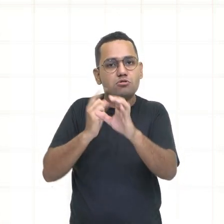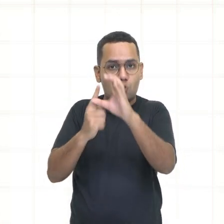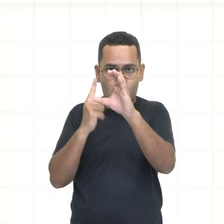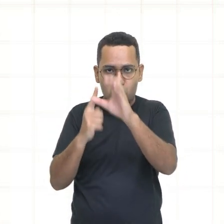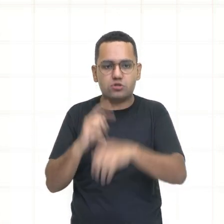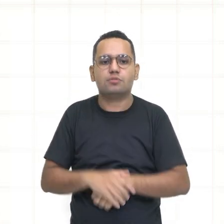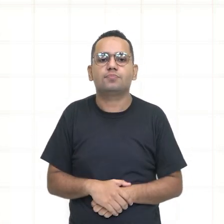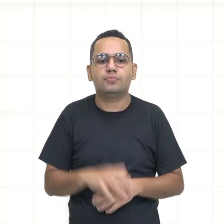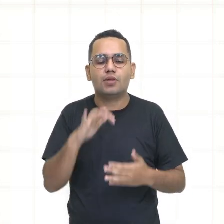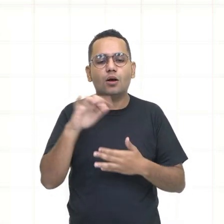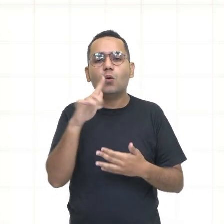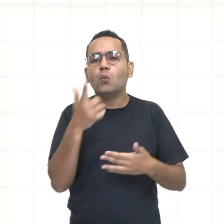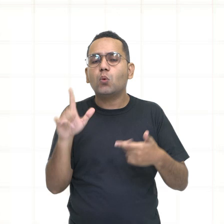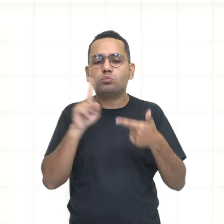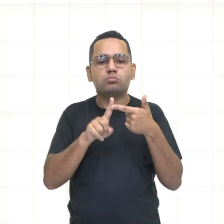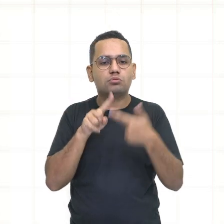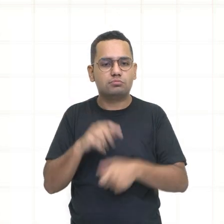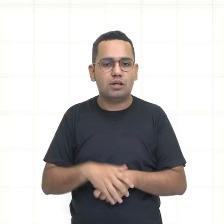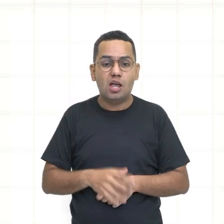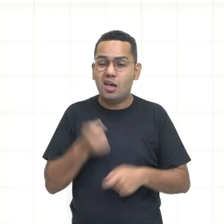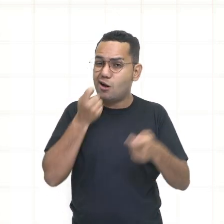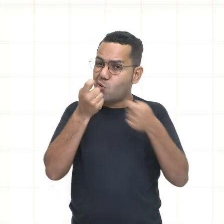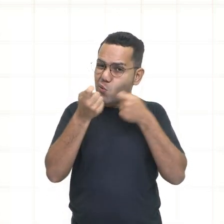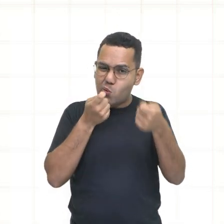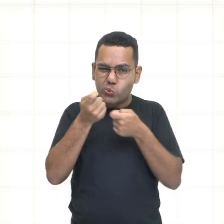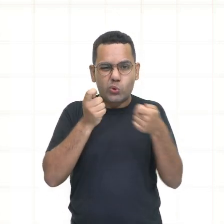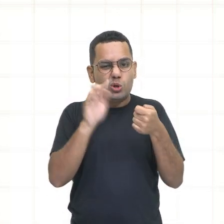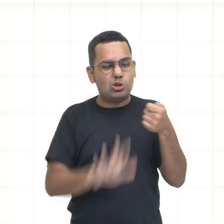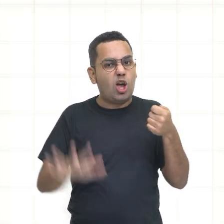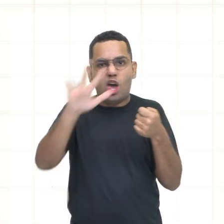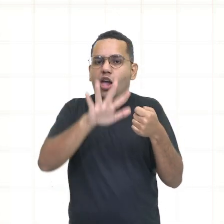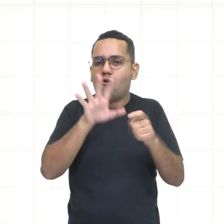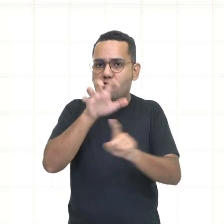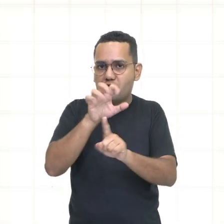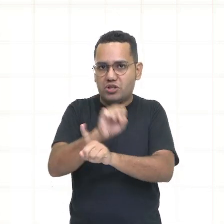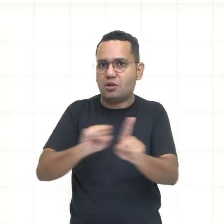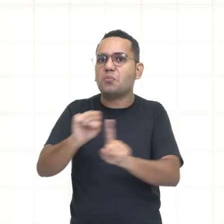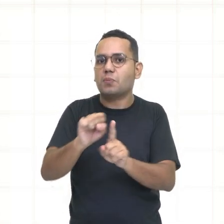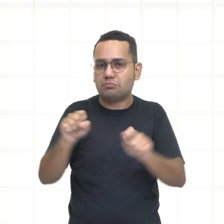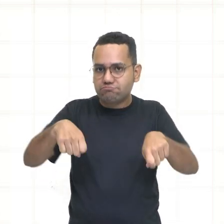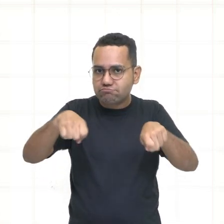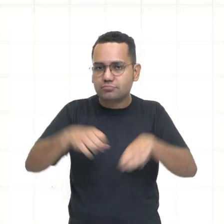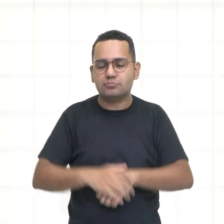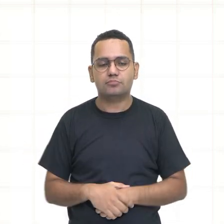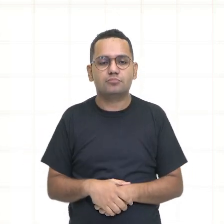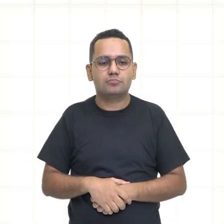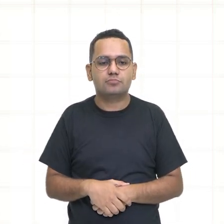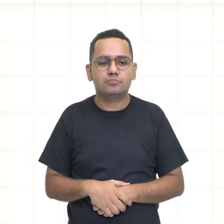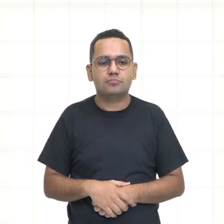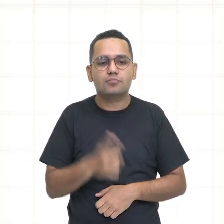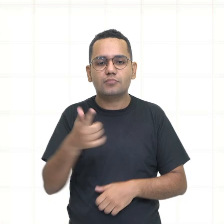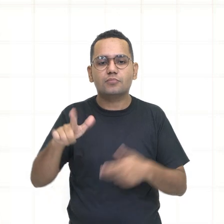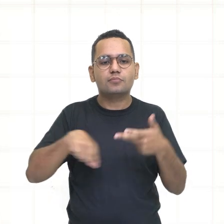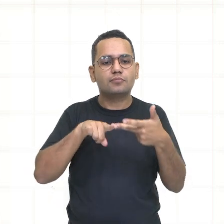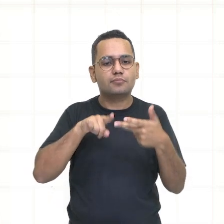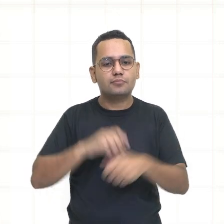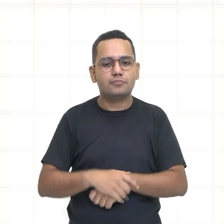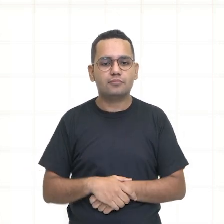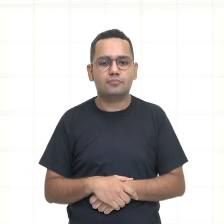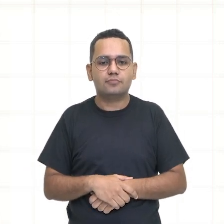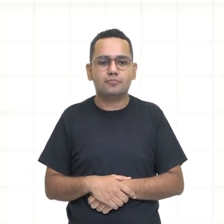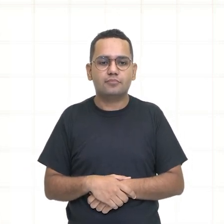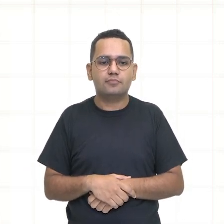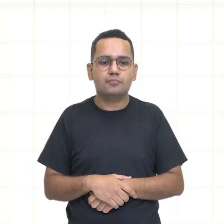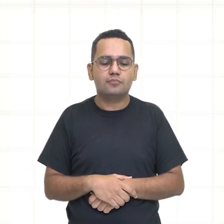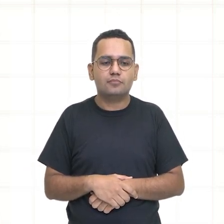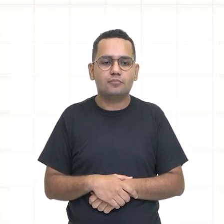característica dessa ideologia nazista o controle total sobre a sociedade, além de